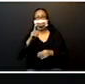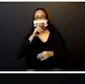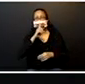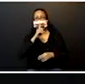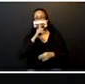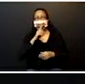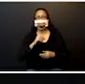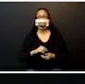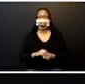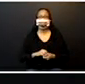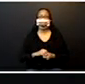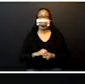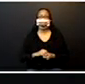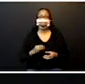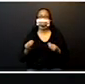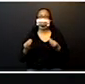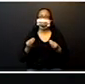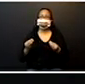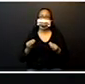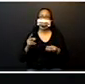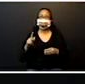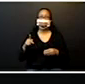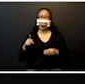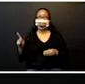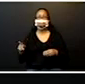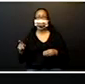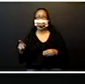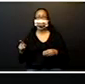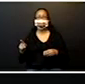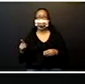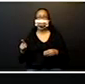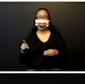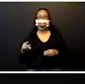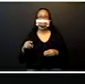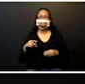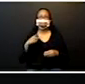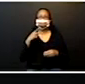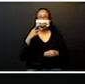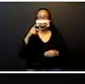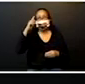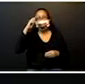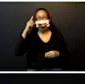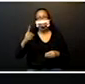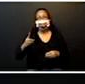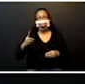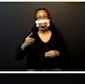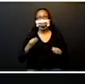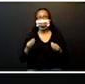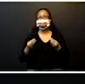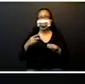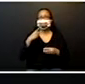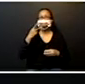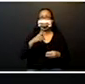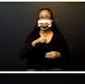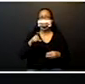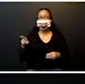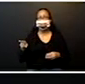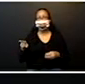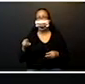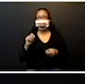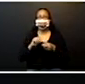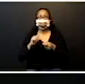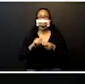silêncio. Então, como que o professor colocaria isso numa ordem? Como que ele fala para você? Ele vai dizer,